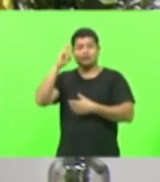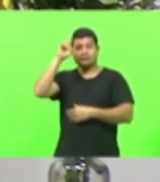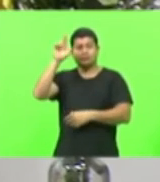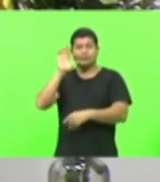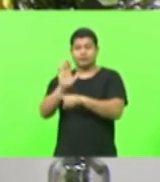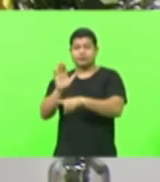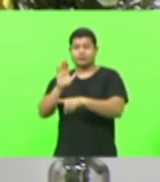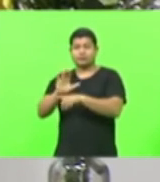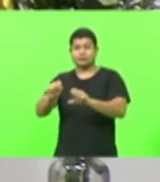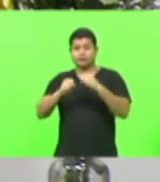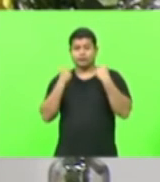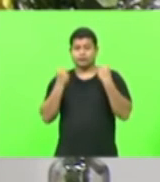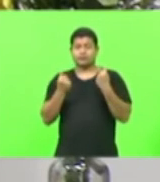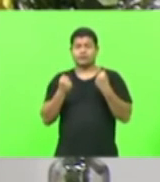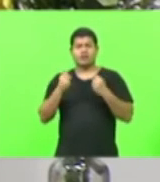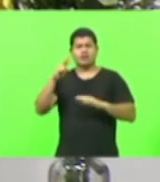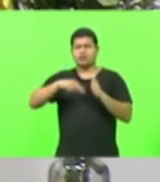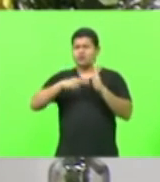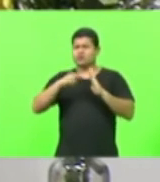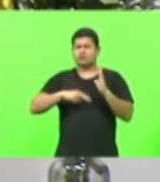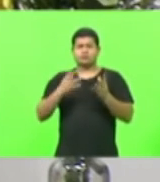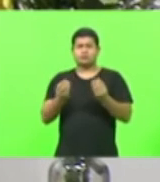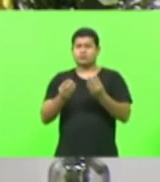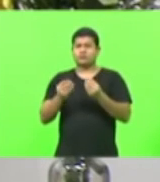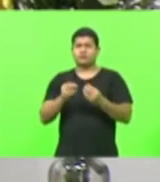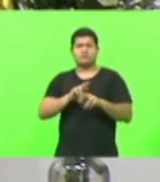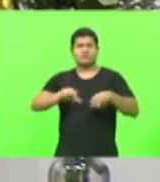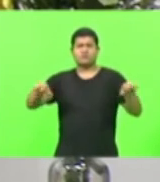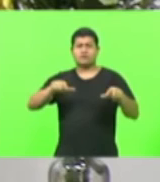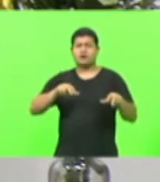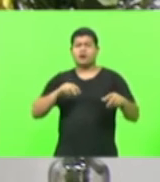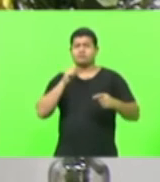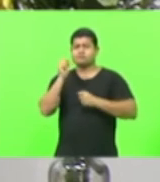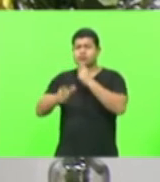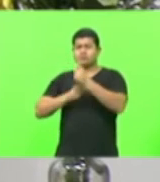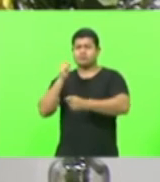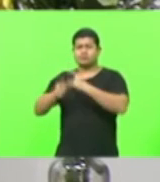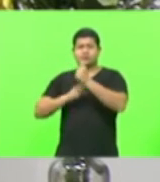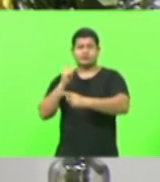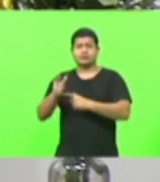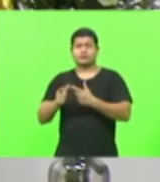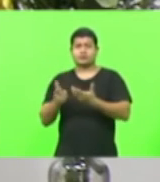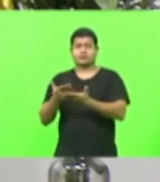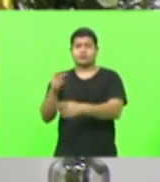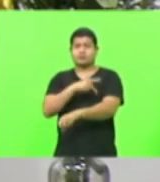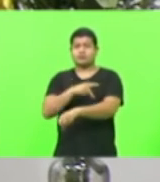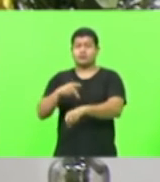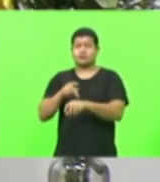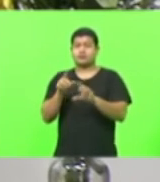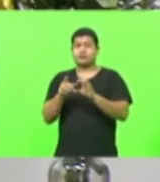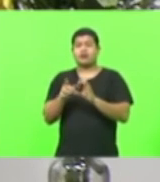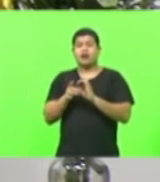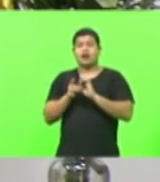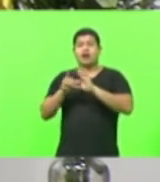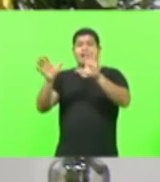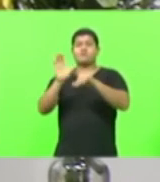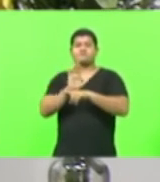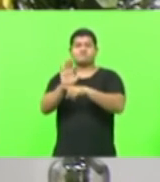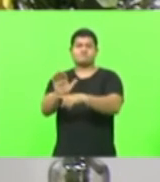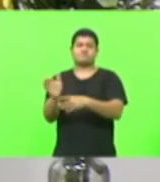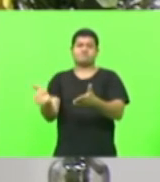lido como nunca depois dos diversos ataques a sua pedagogia Libertadora e assim